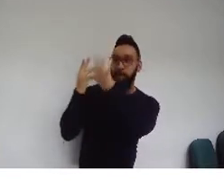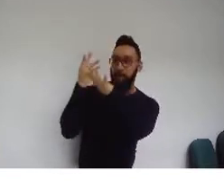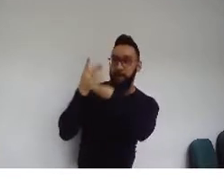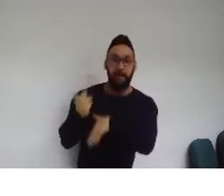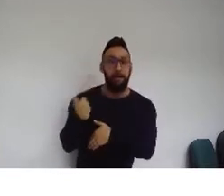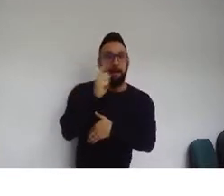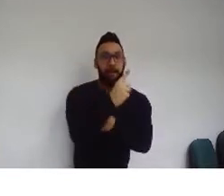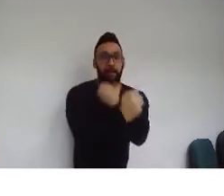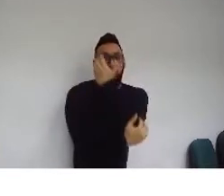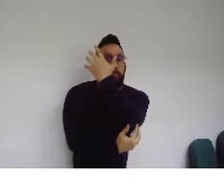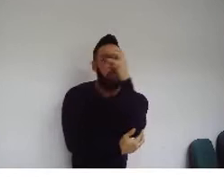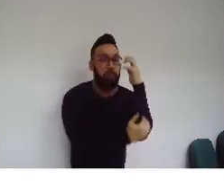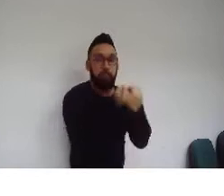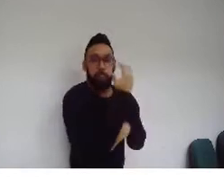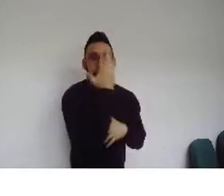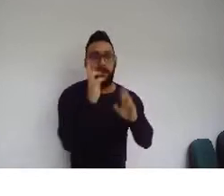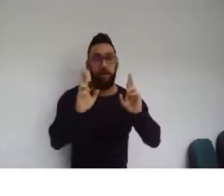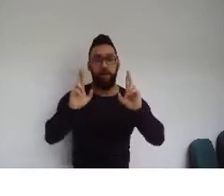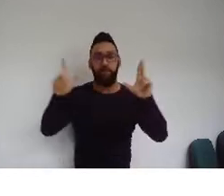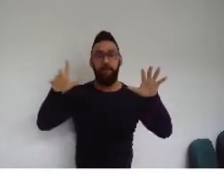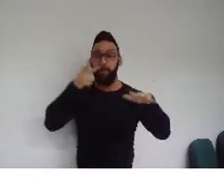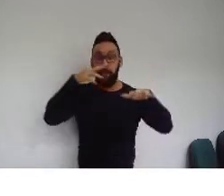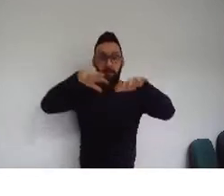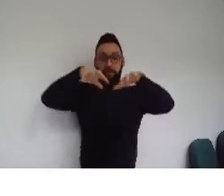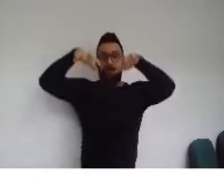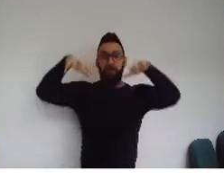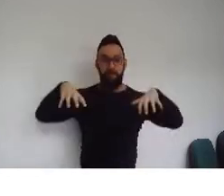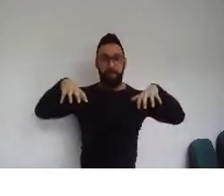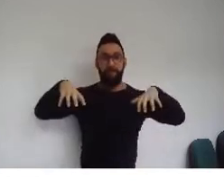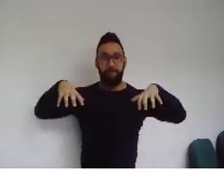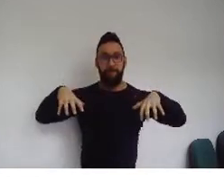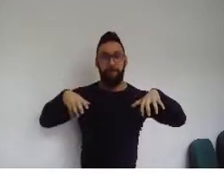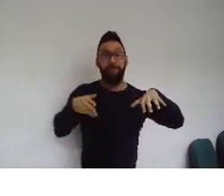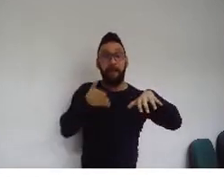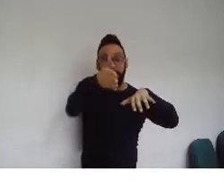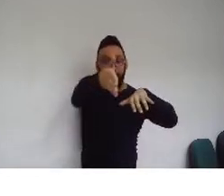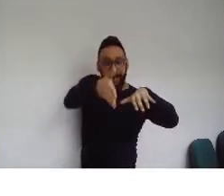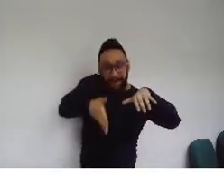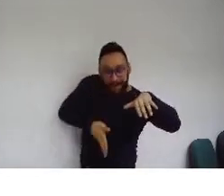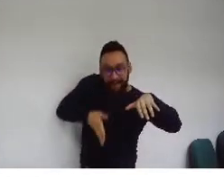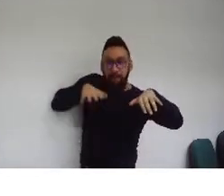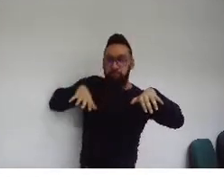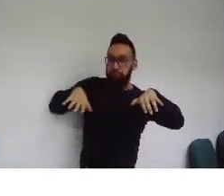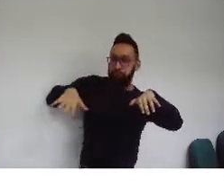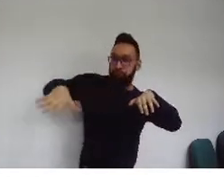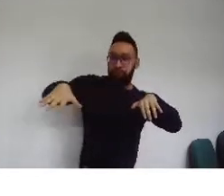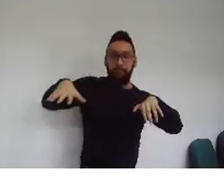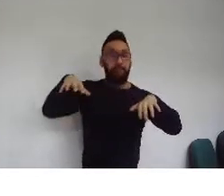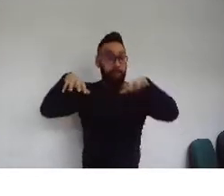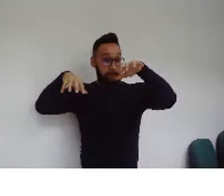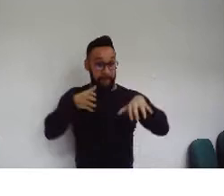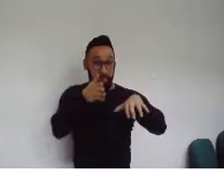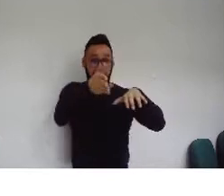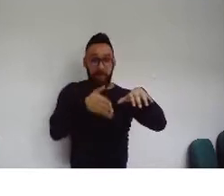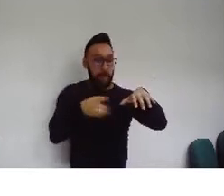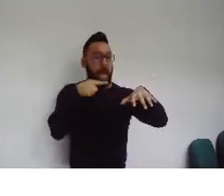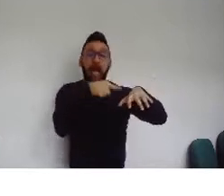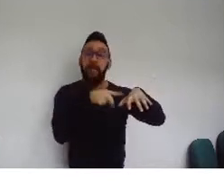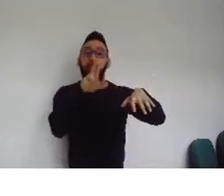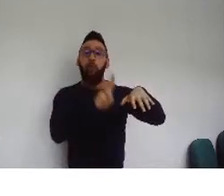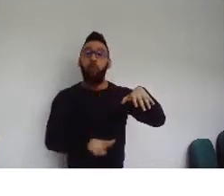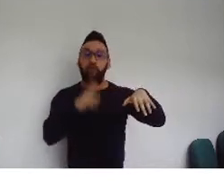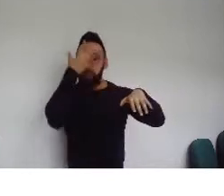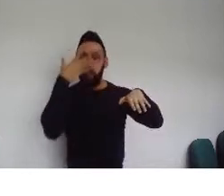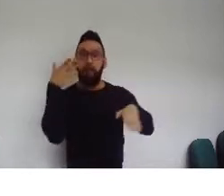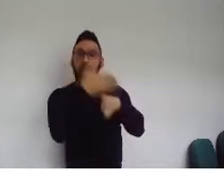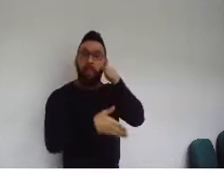são suspensos e novas fronteiras são, então, estabelecidas no forjamento do espaço-tempo